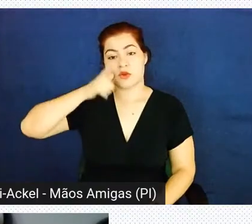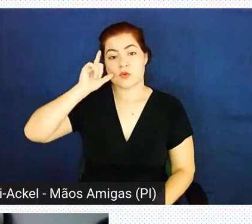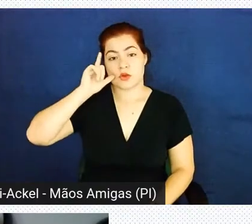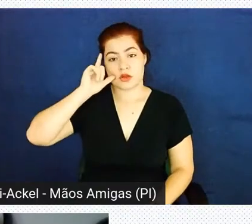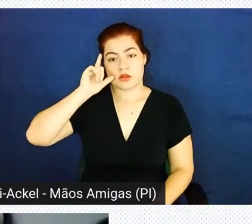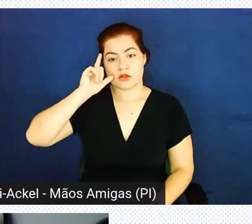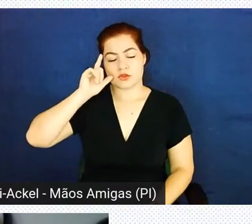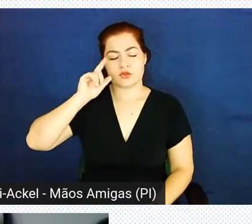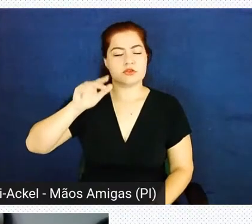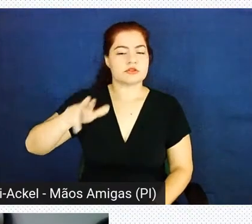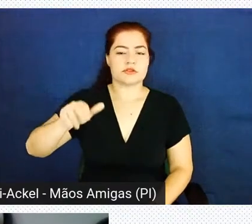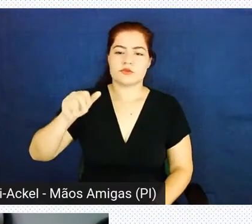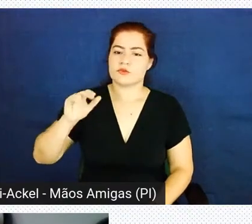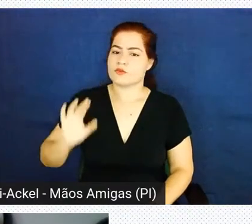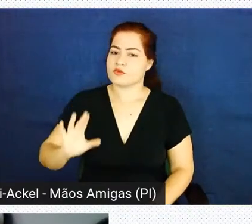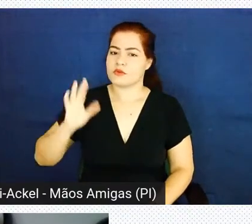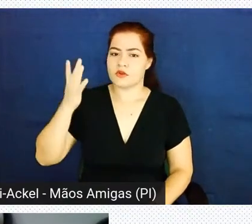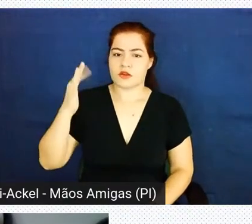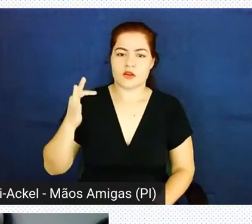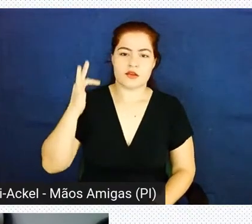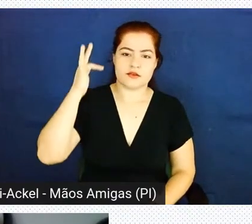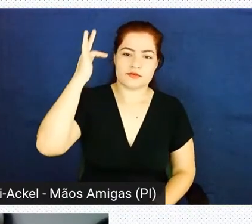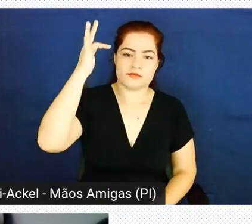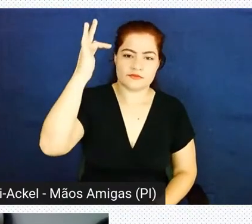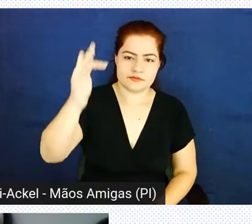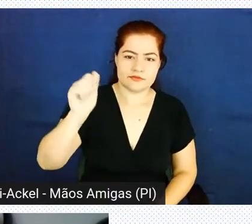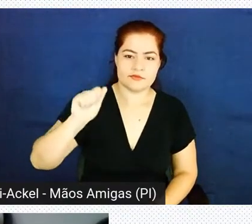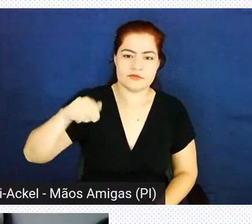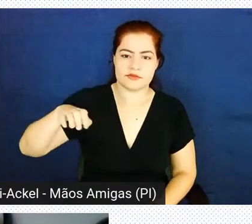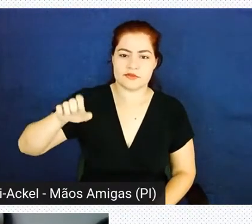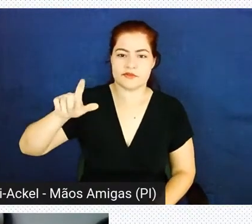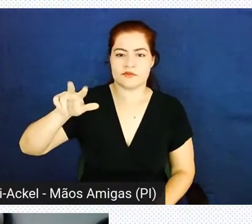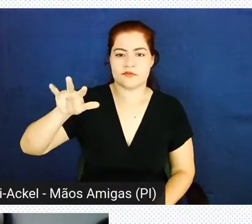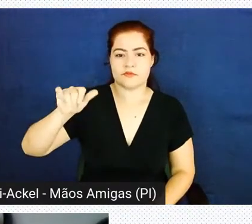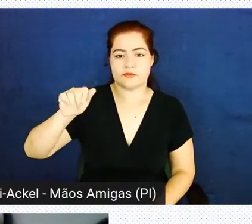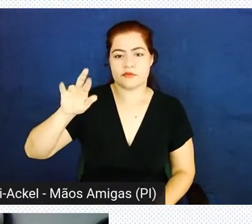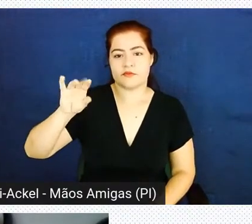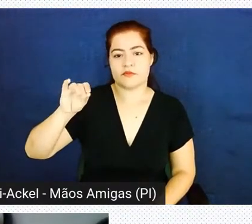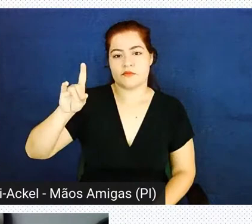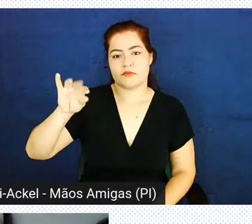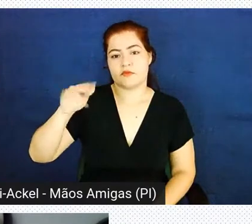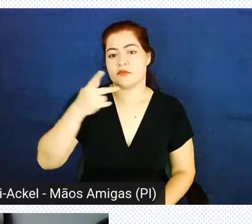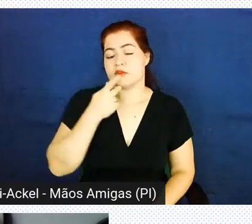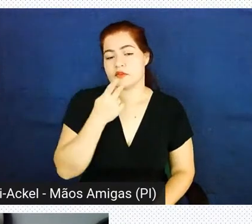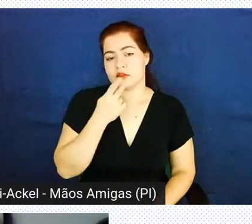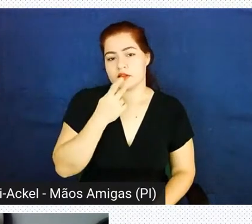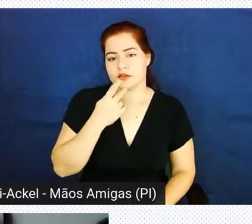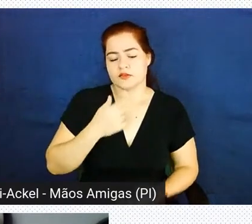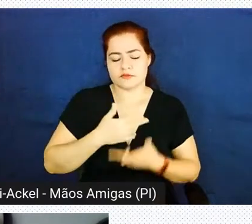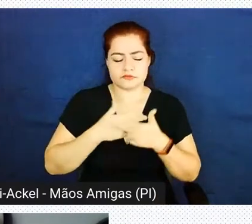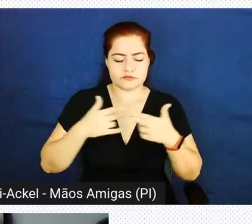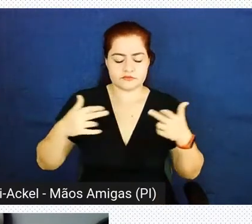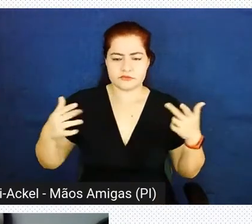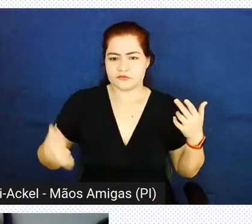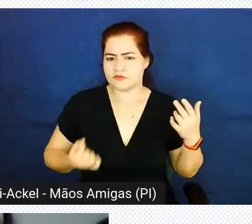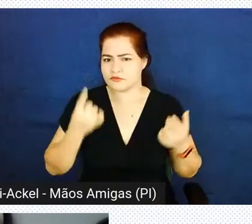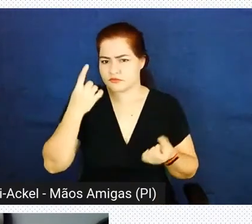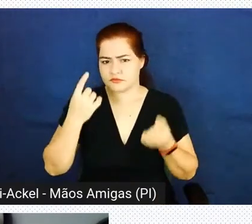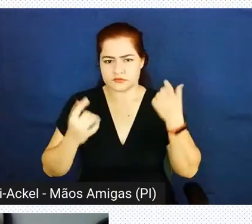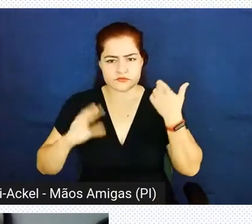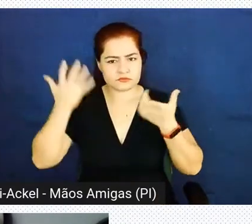voltaria a acontecer, diz Amélia Rodrigues. Os mais estranhos acontecimentos naquela época